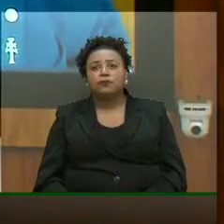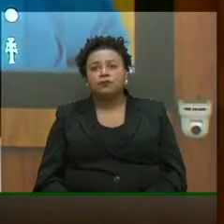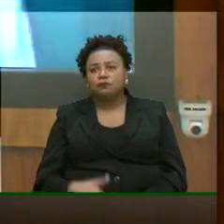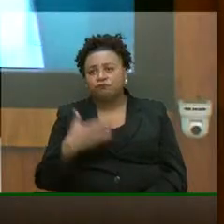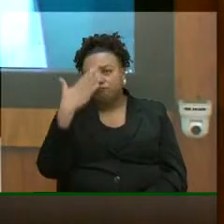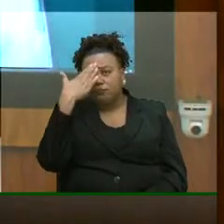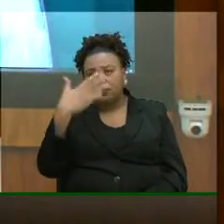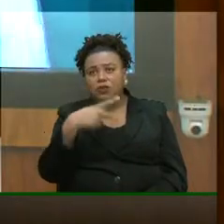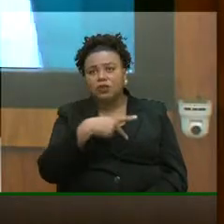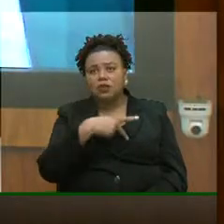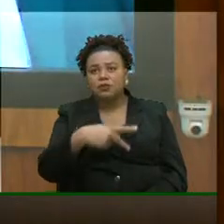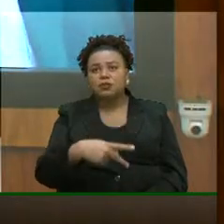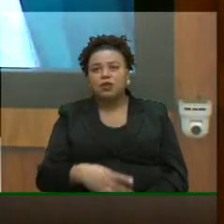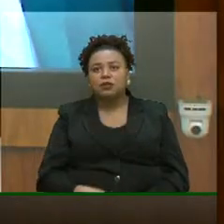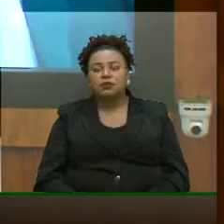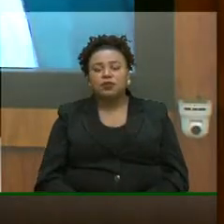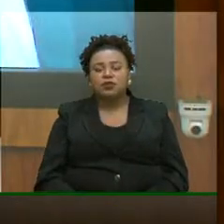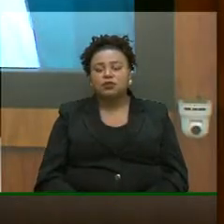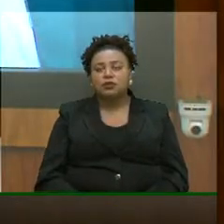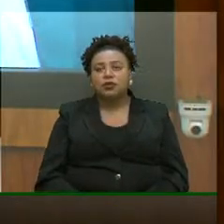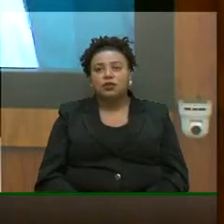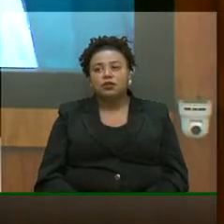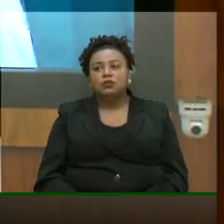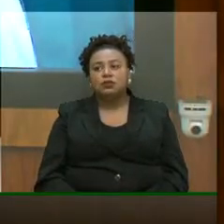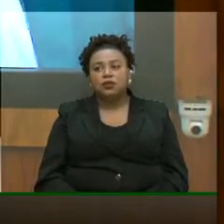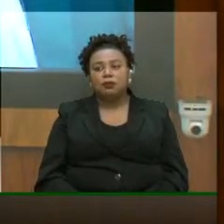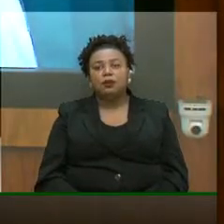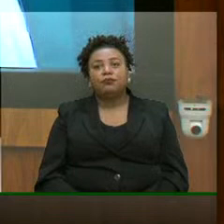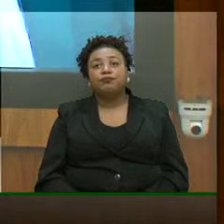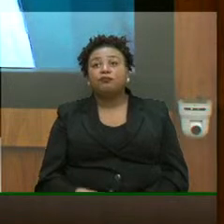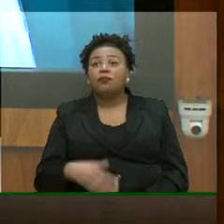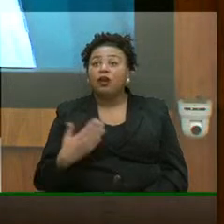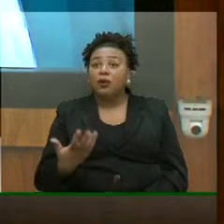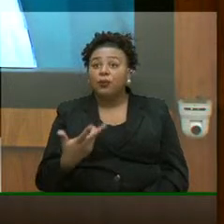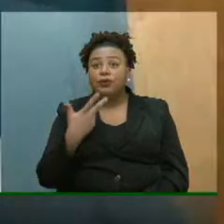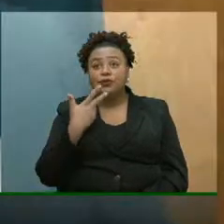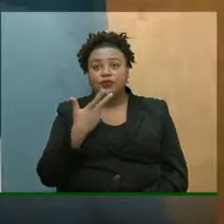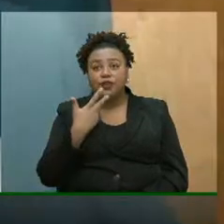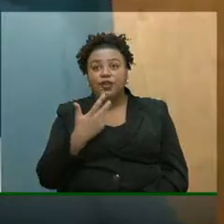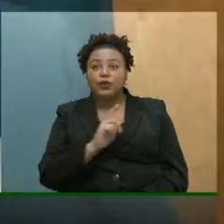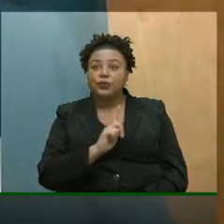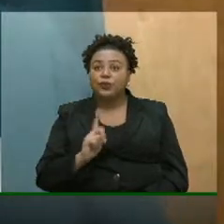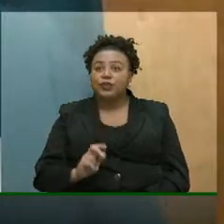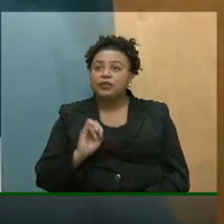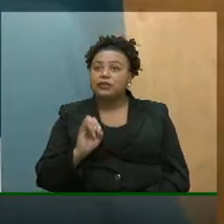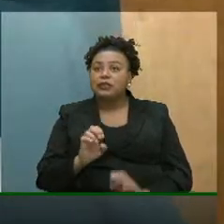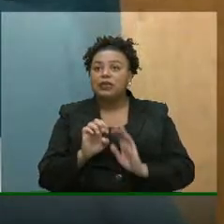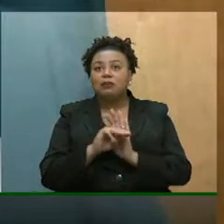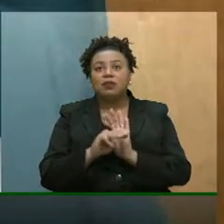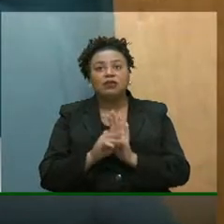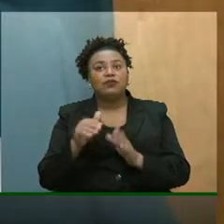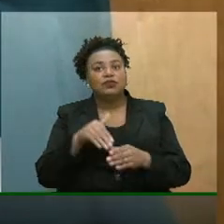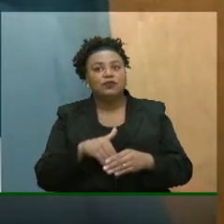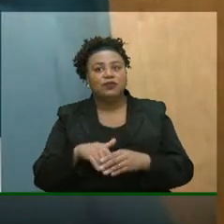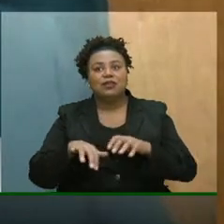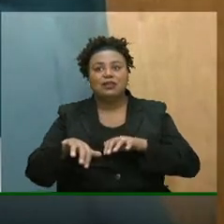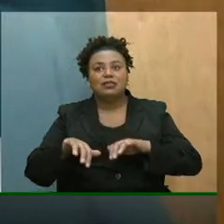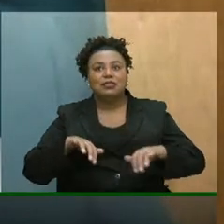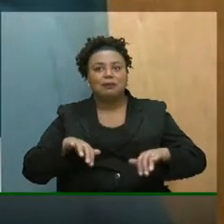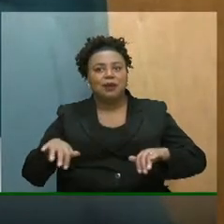Obrigado, presidente. Presidente, quando eu falei que o governo, se as emendas não fossem votadas